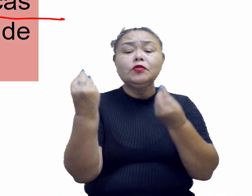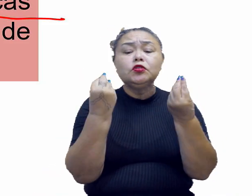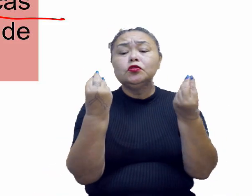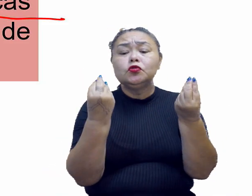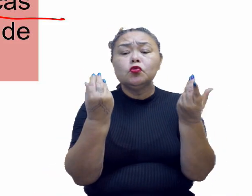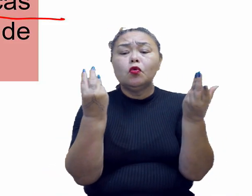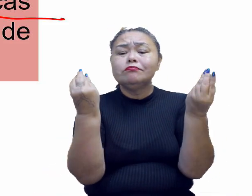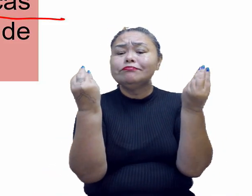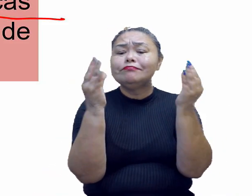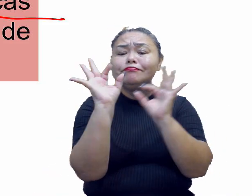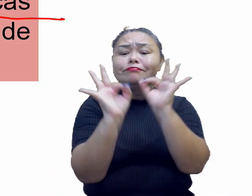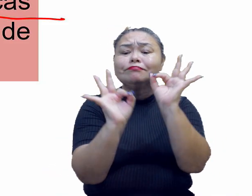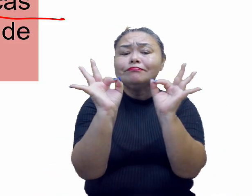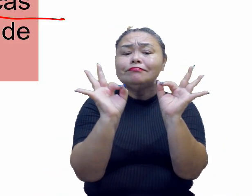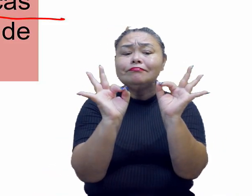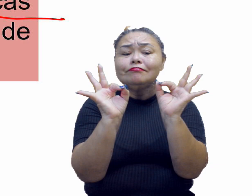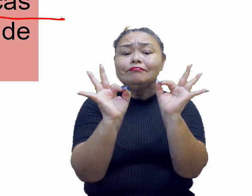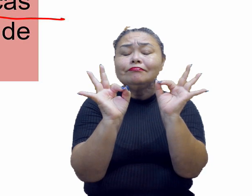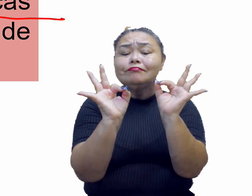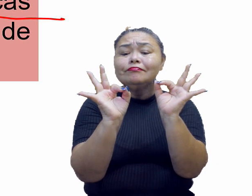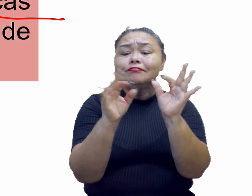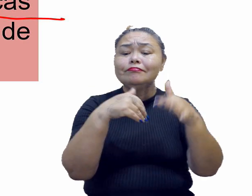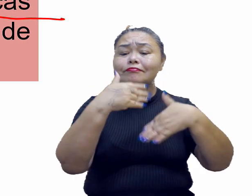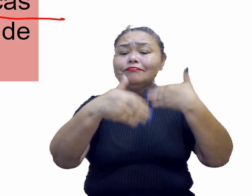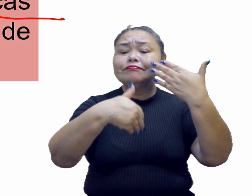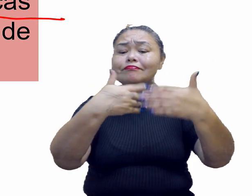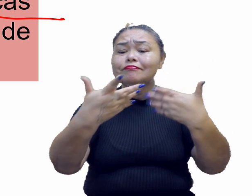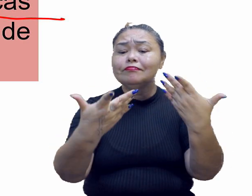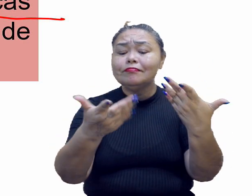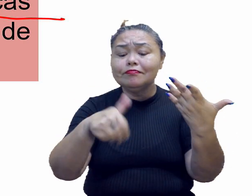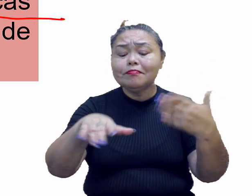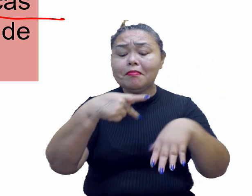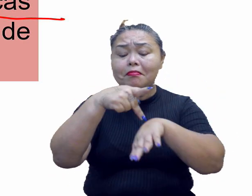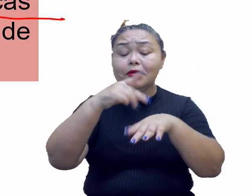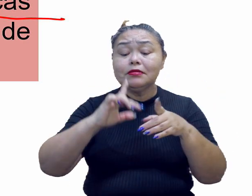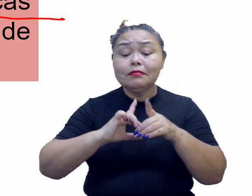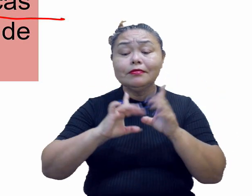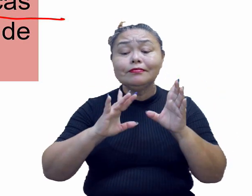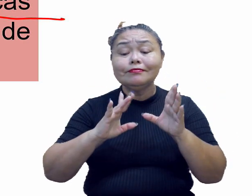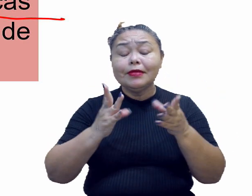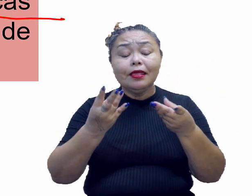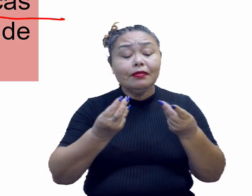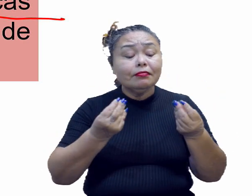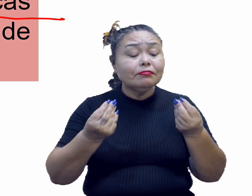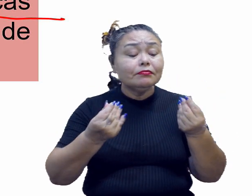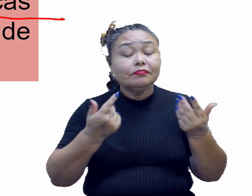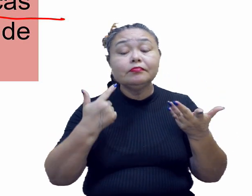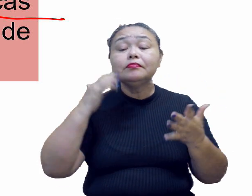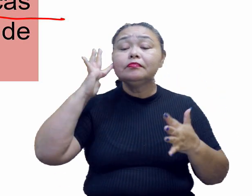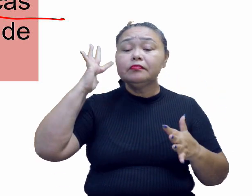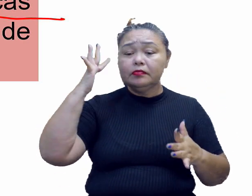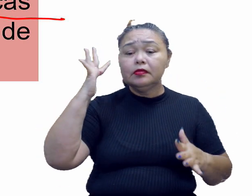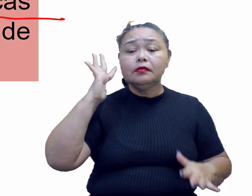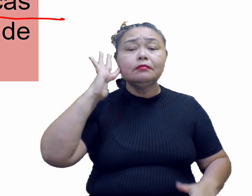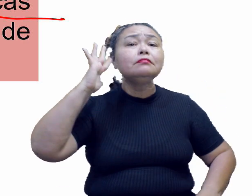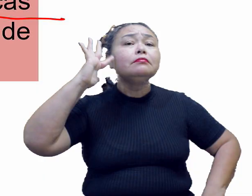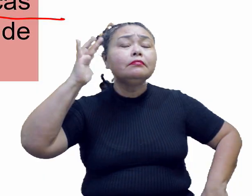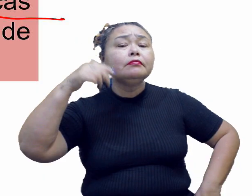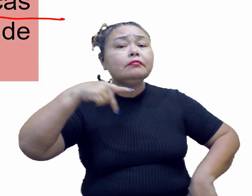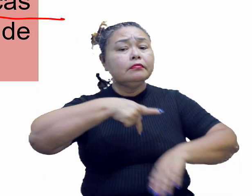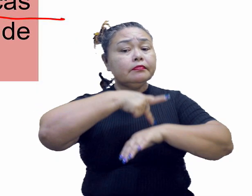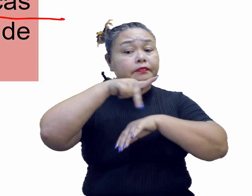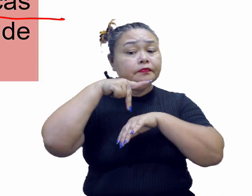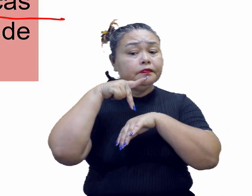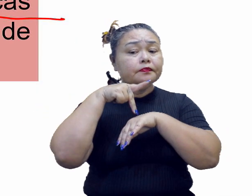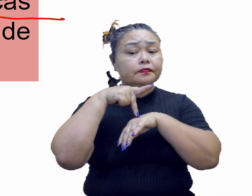estados através do processo democrático. Imagine vocês, o país